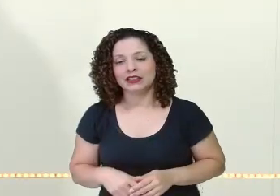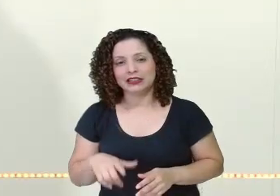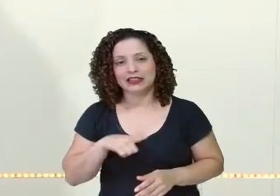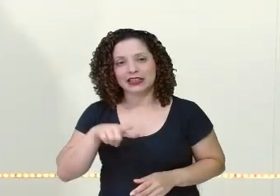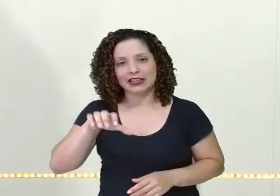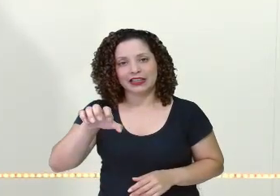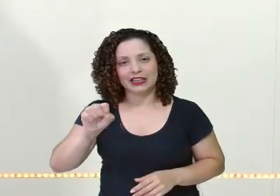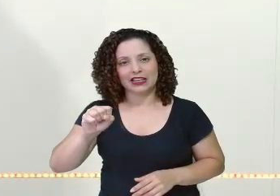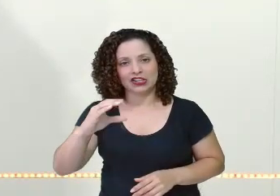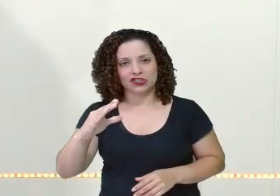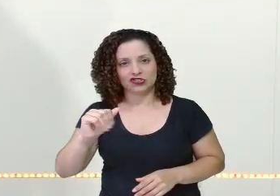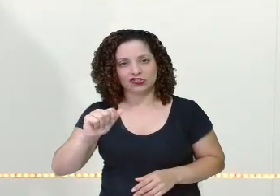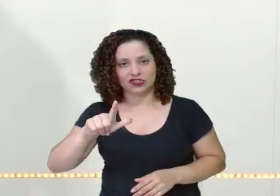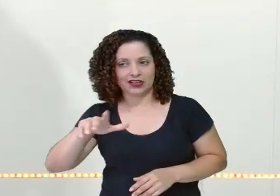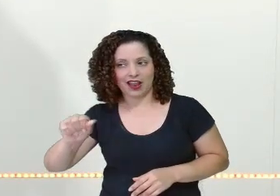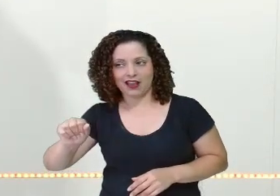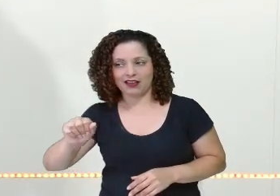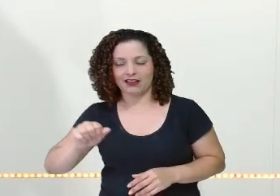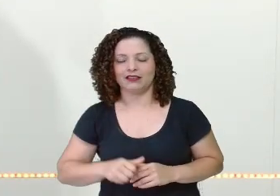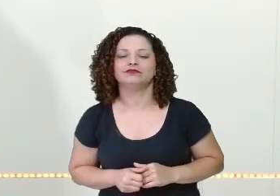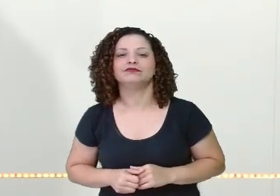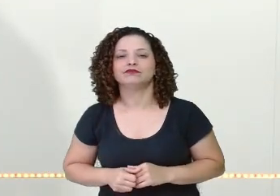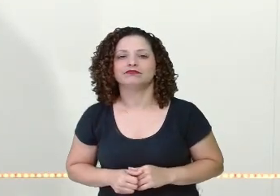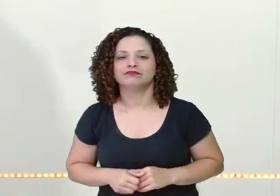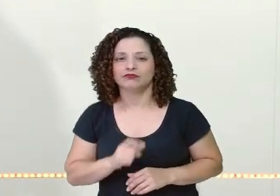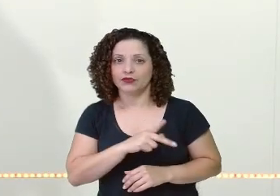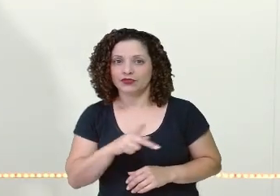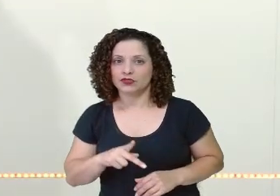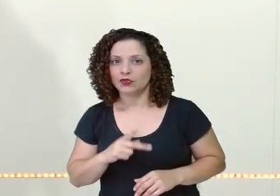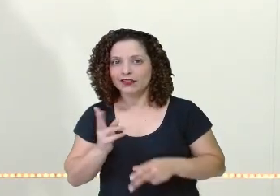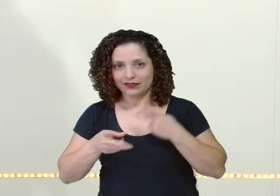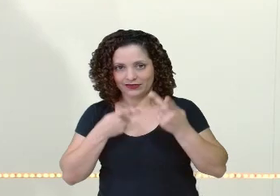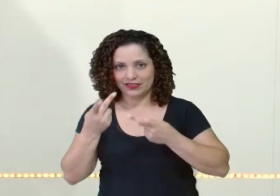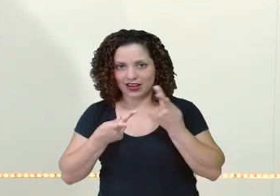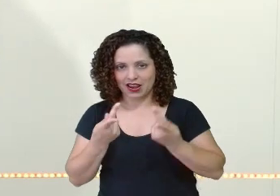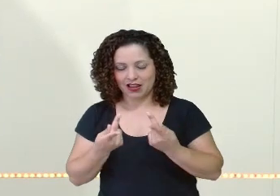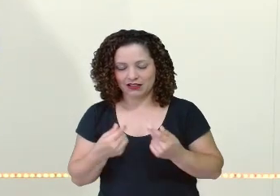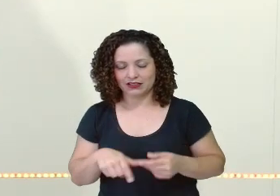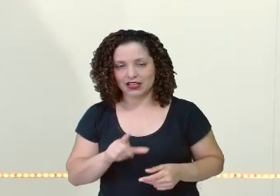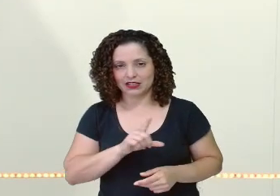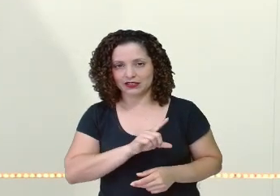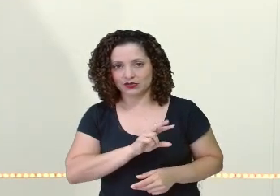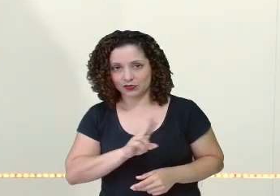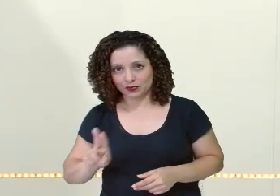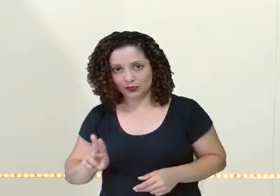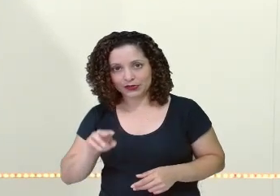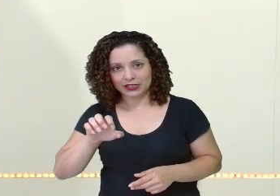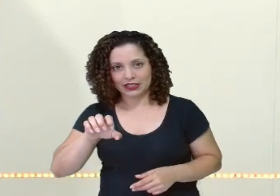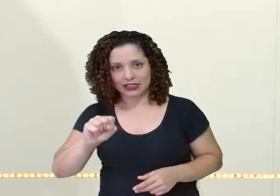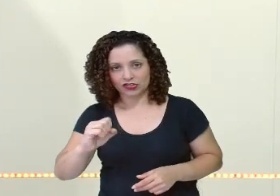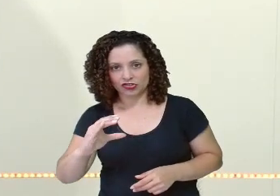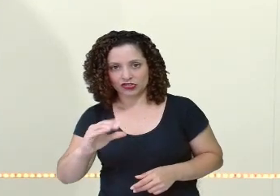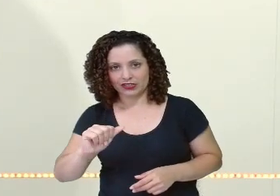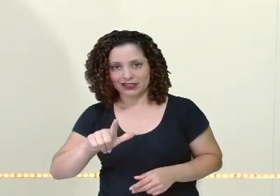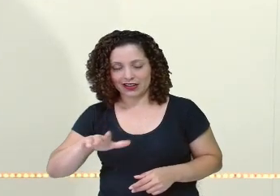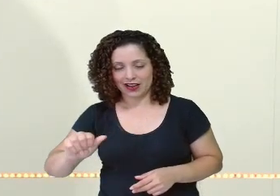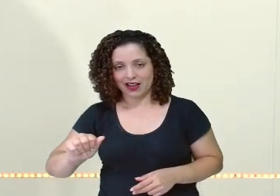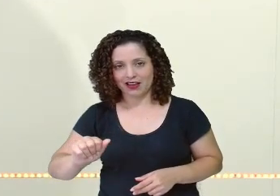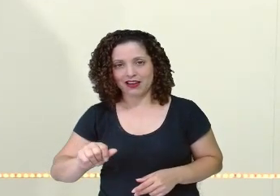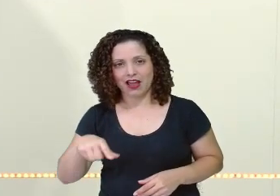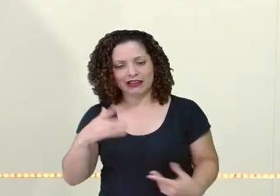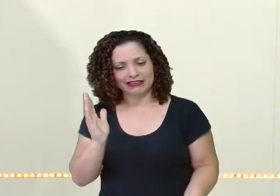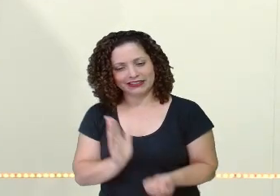escalas, né? Então, eles, como a professora Kátia falou, eles criaram as escalas. Então, o que é uma